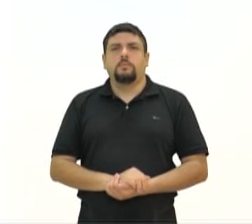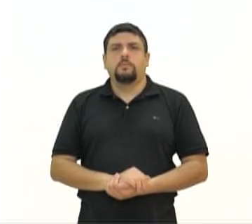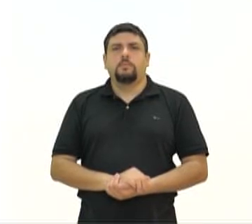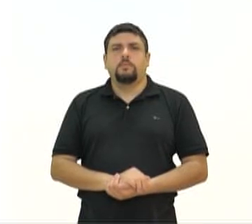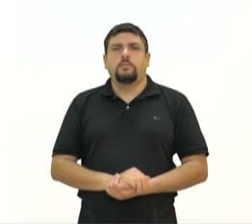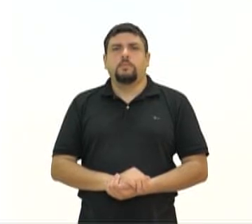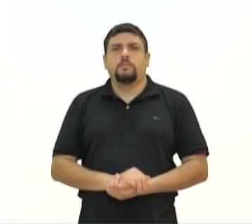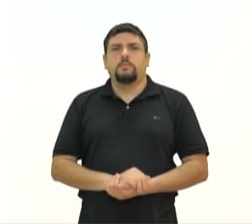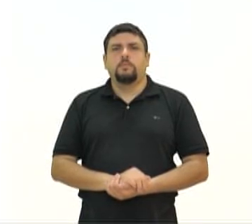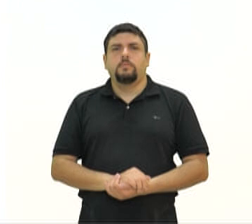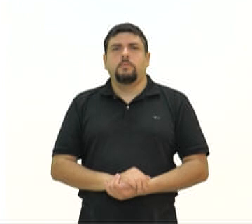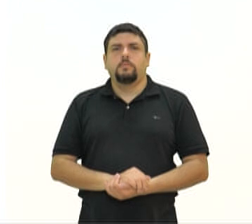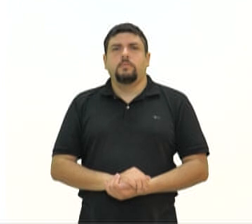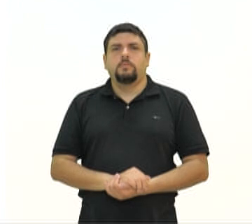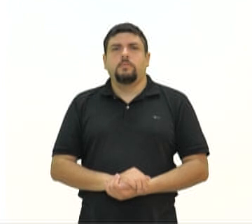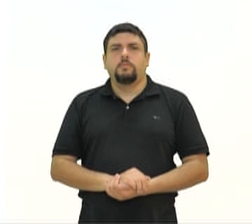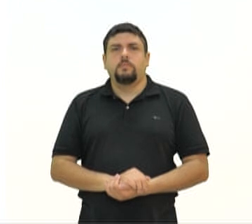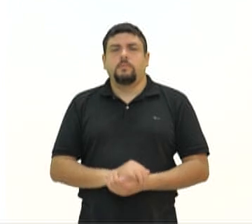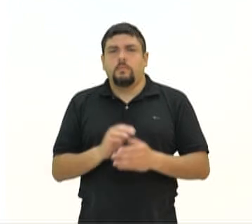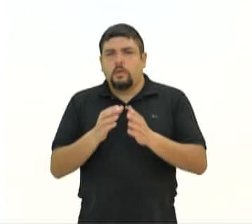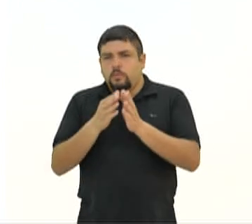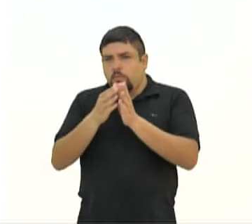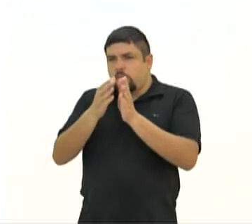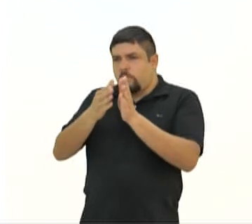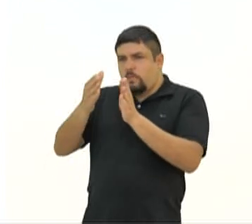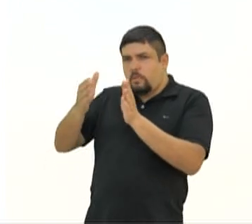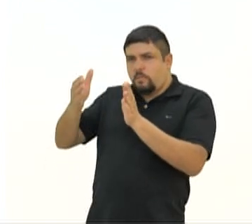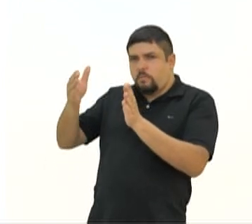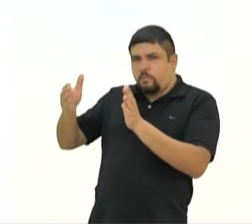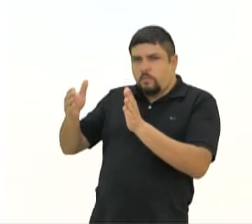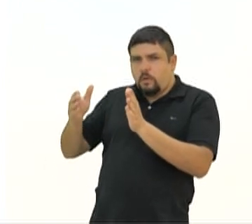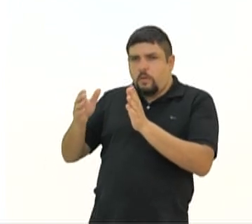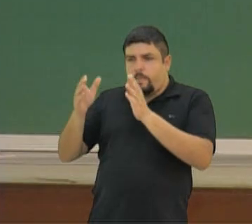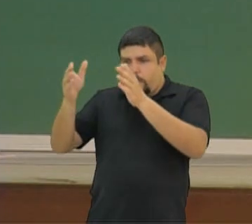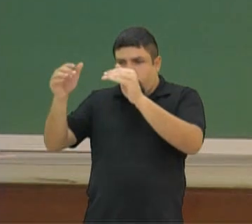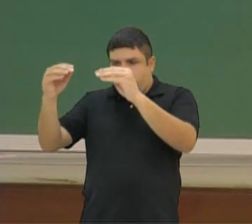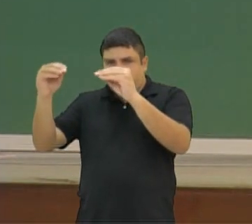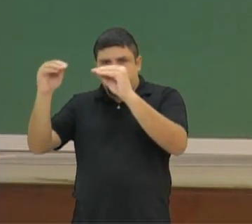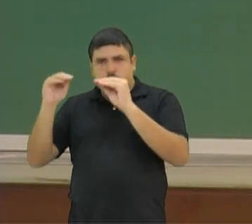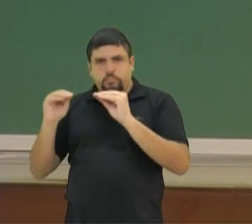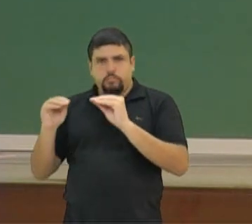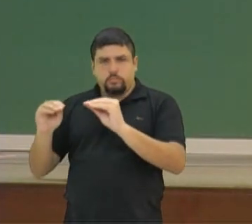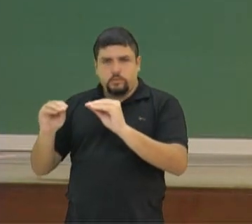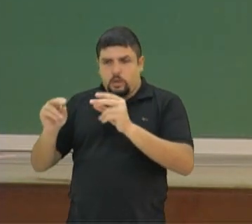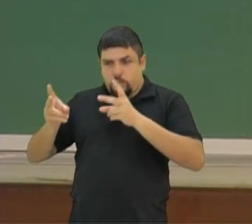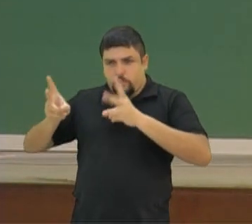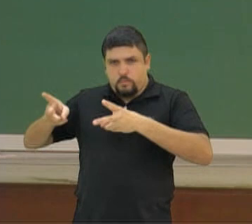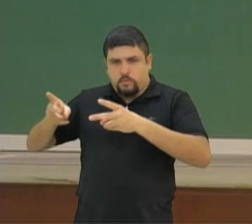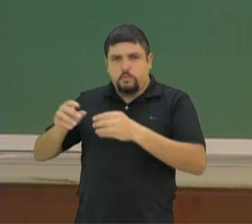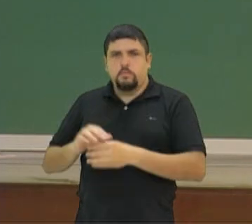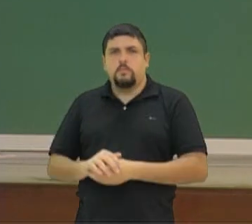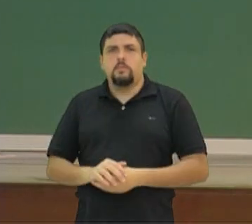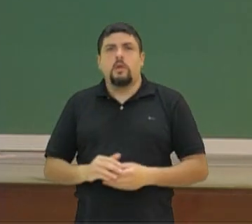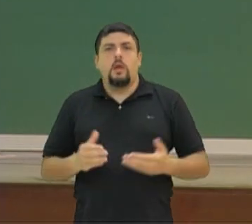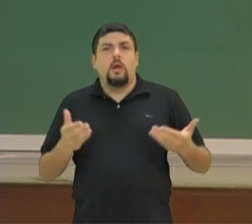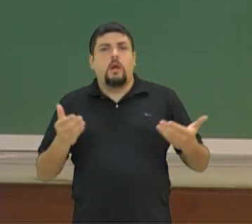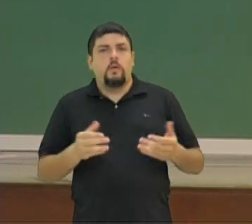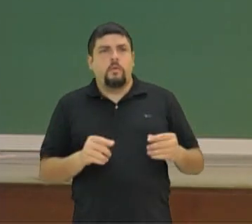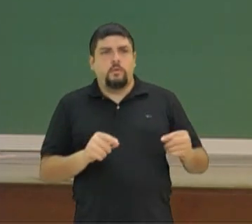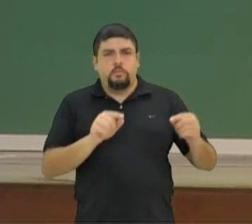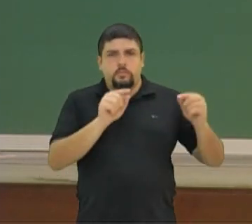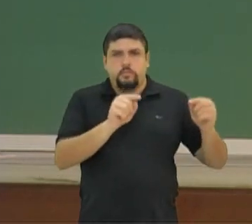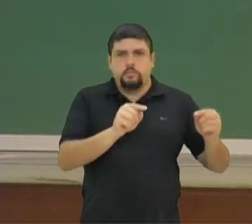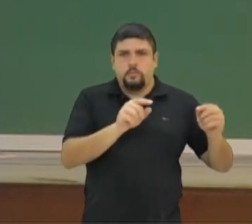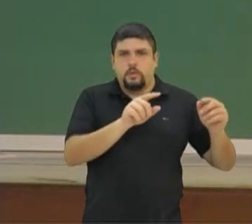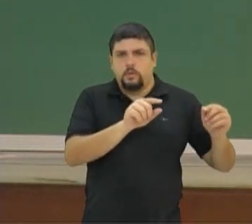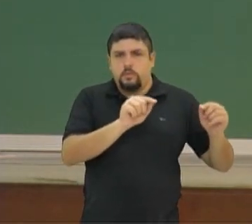x menos 2. Os próximos fatores, repete. Agora, o próximo passo é multiplicar este resultado do produto